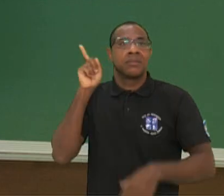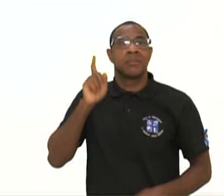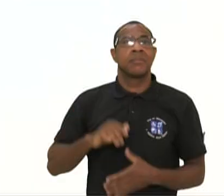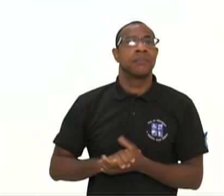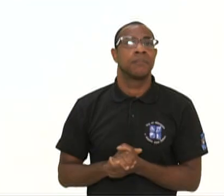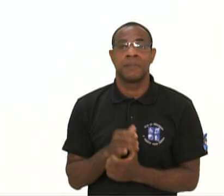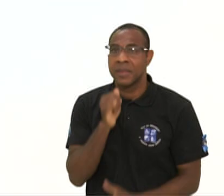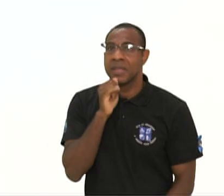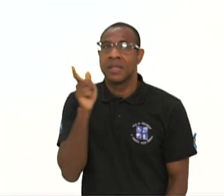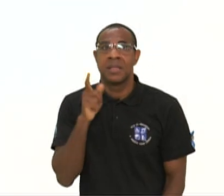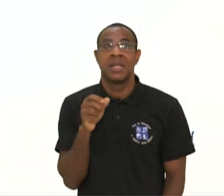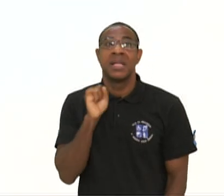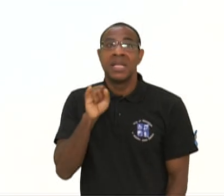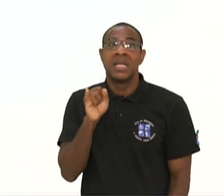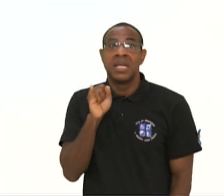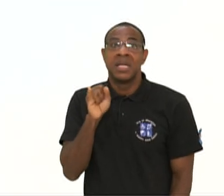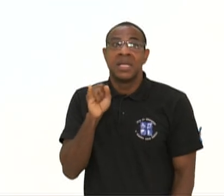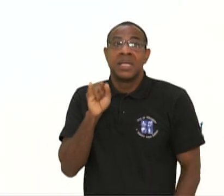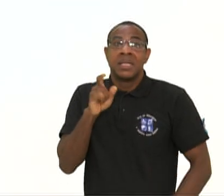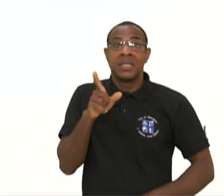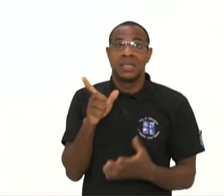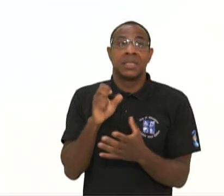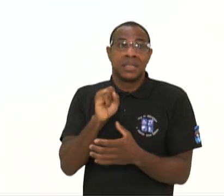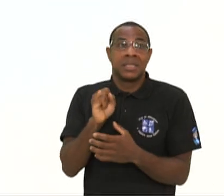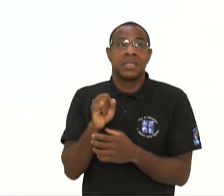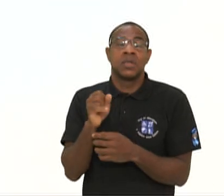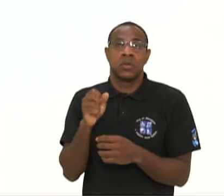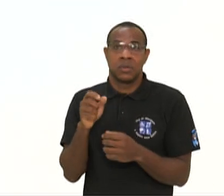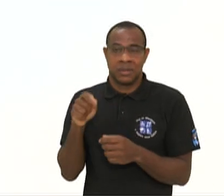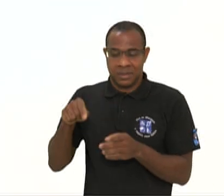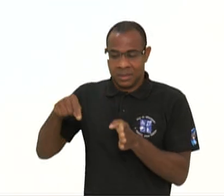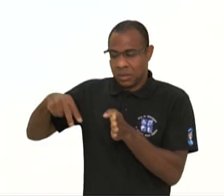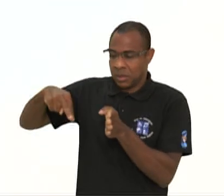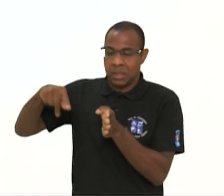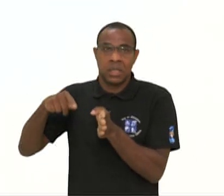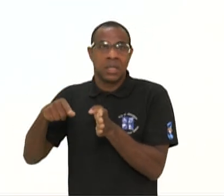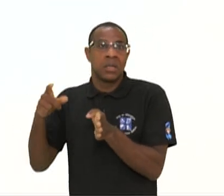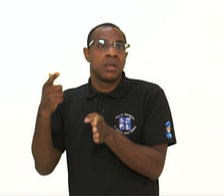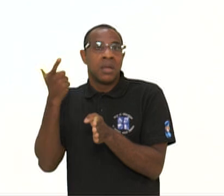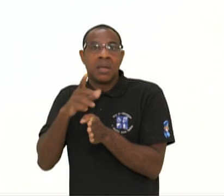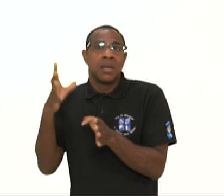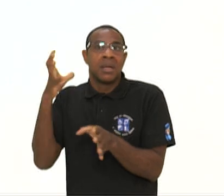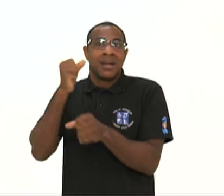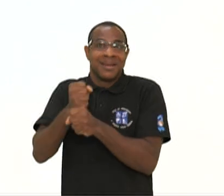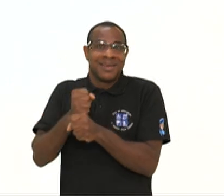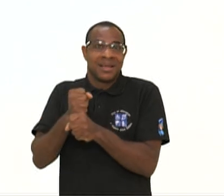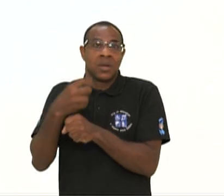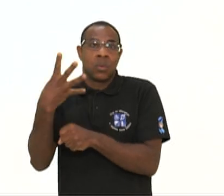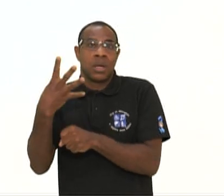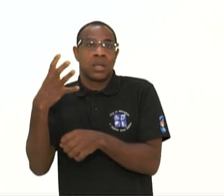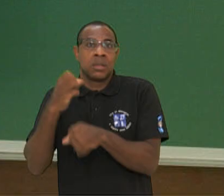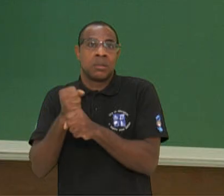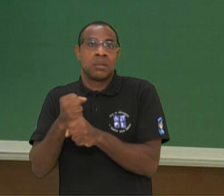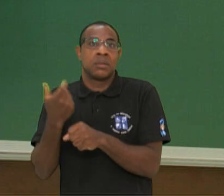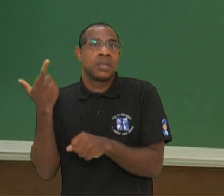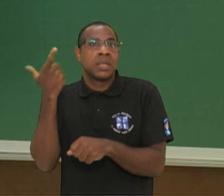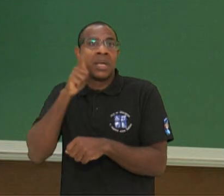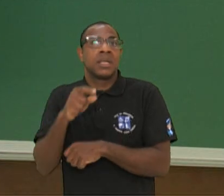vence 4 pontos, ele ganha um game. E quando ele vence 6 games, ele ganha um